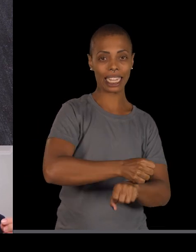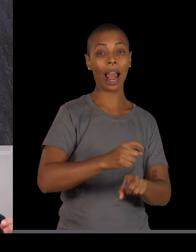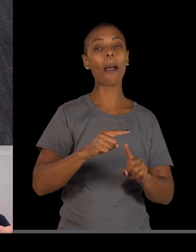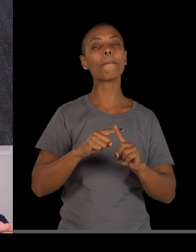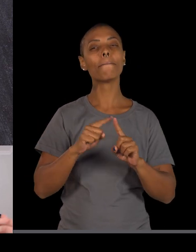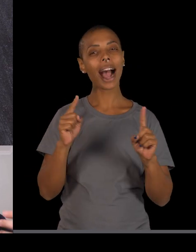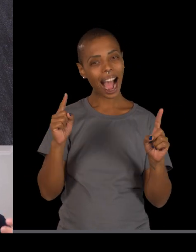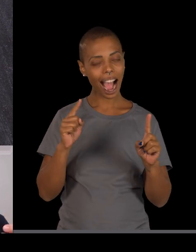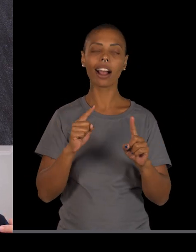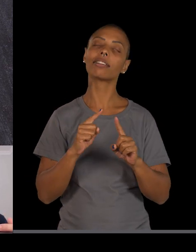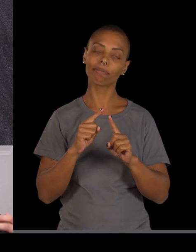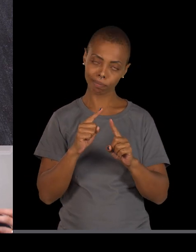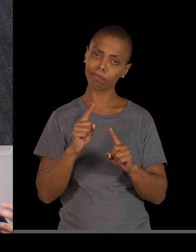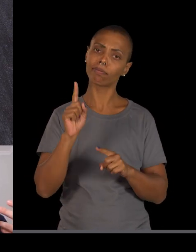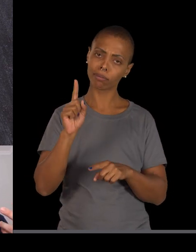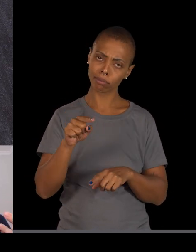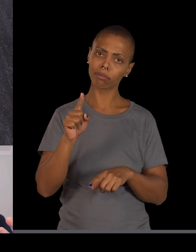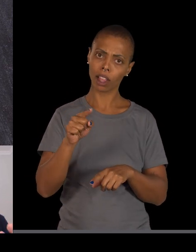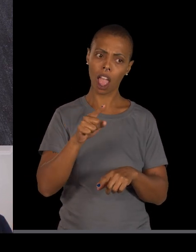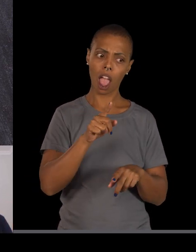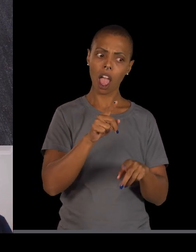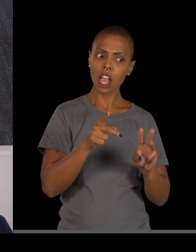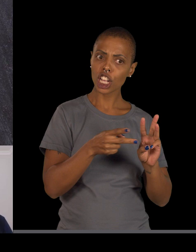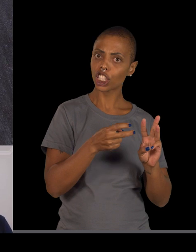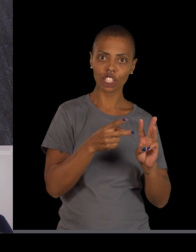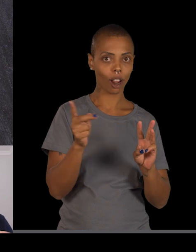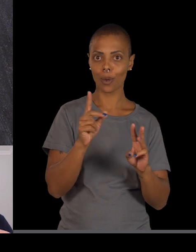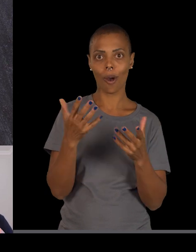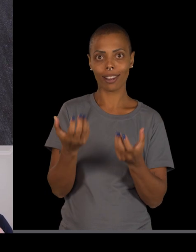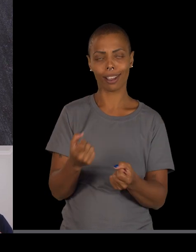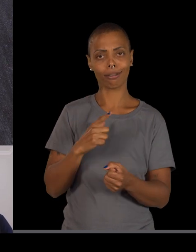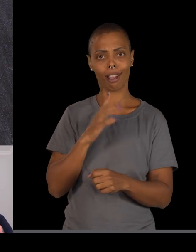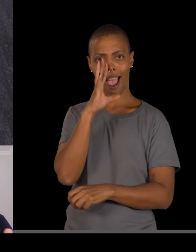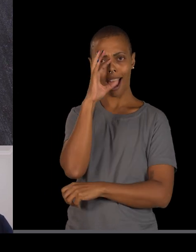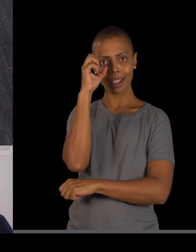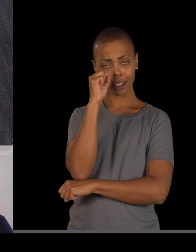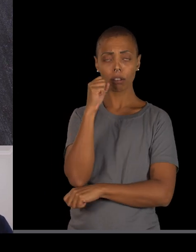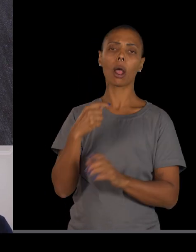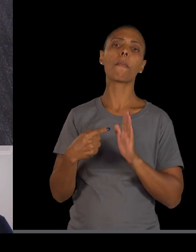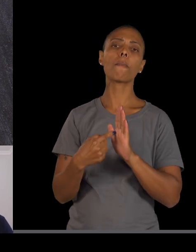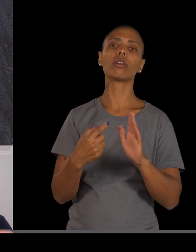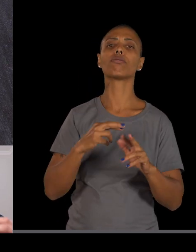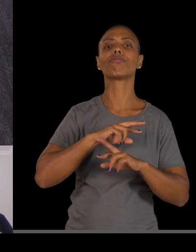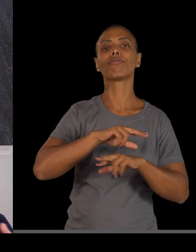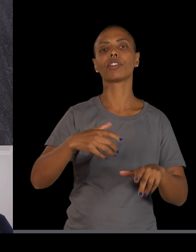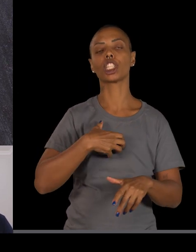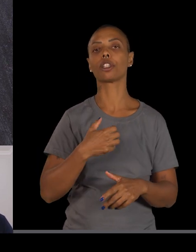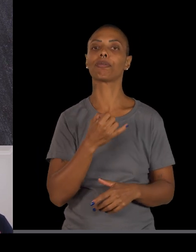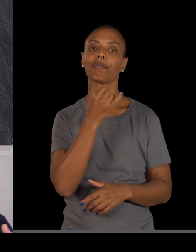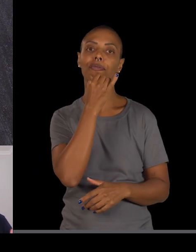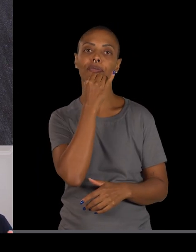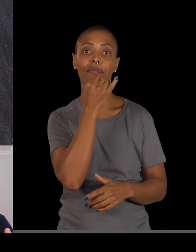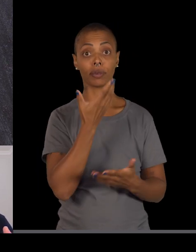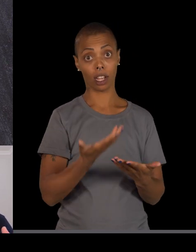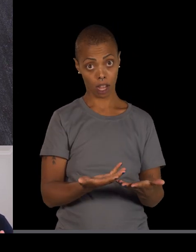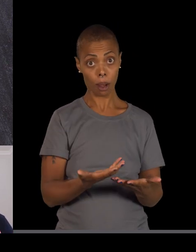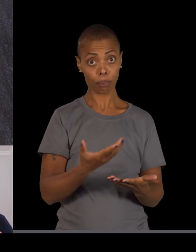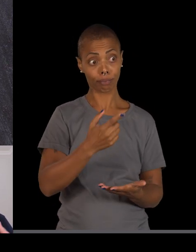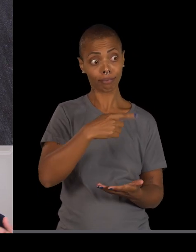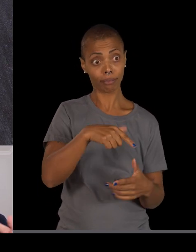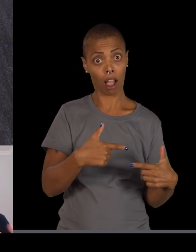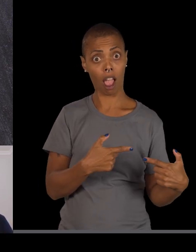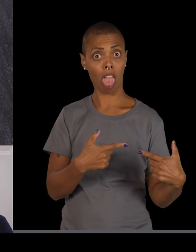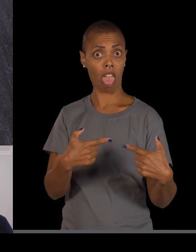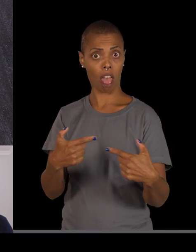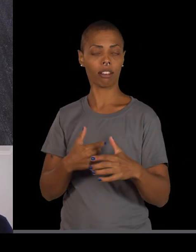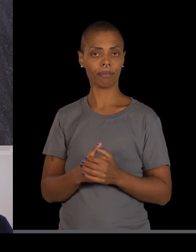No entanto, há, como nós dissemos, uma grande resistência indígena que se manifesta de diversas formas. Por exemplo, que se manifesta